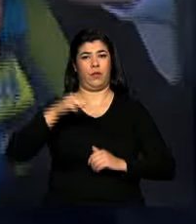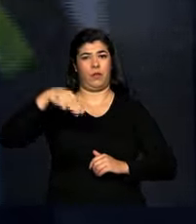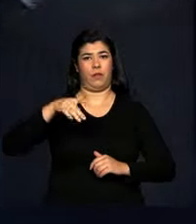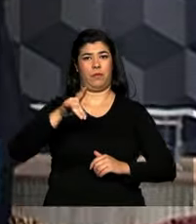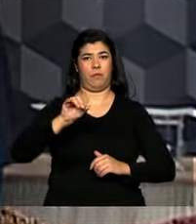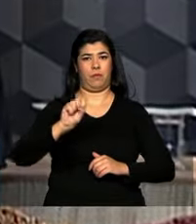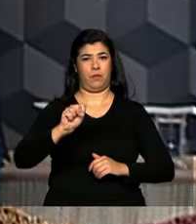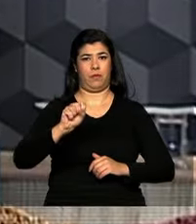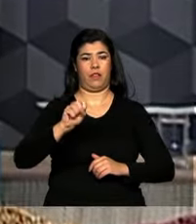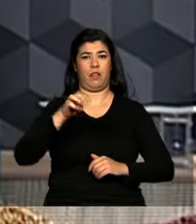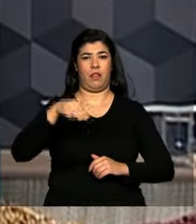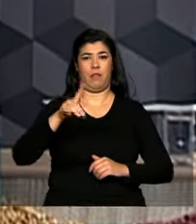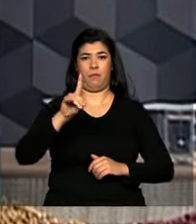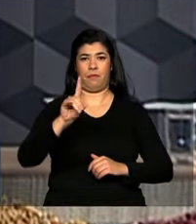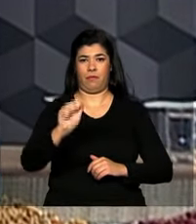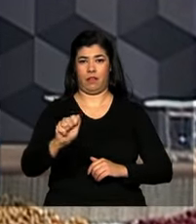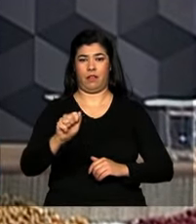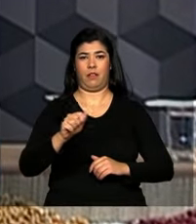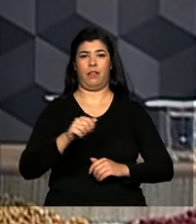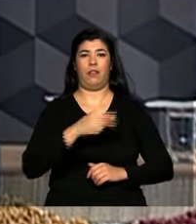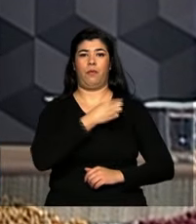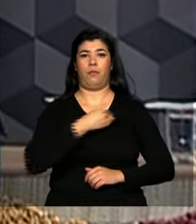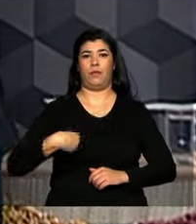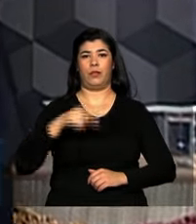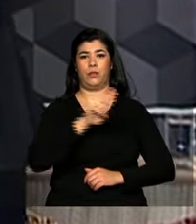Agrário, Patrus Ananias.